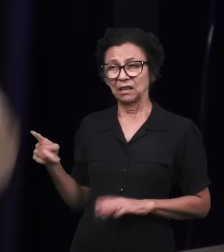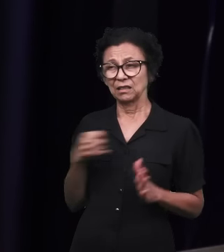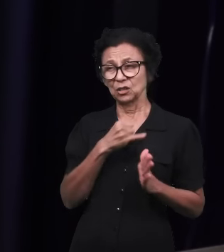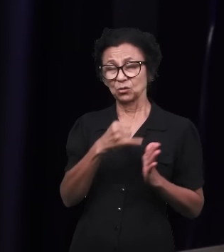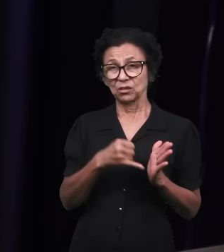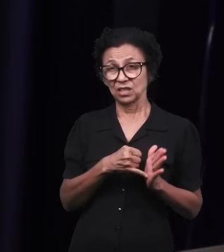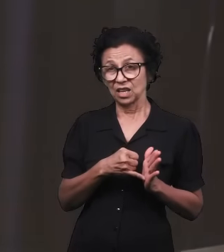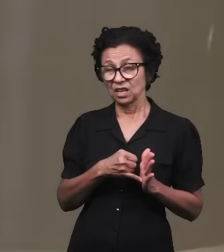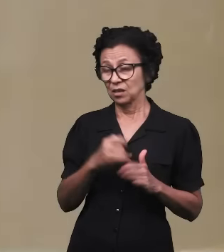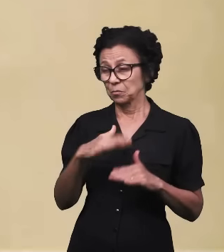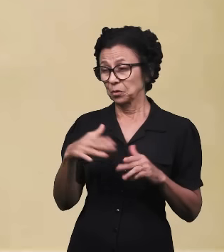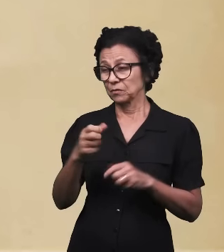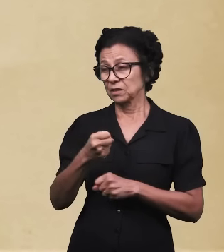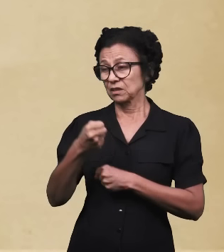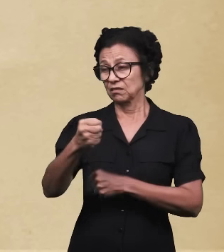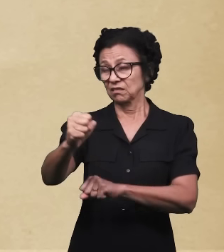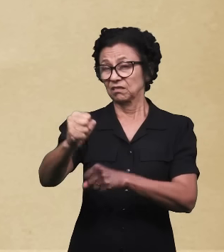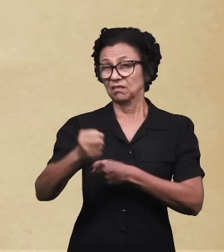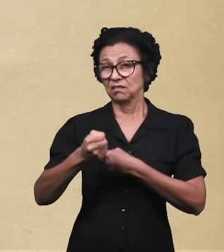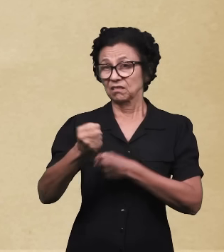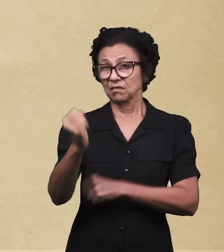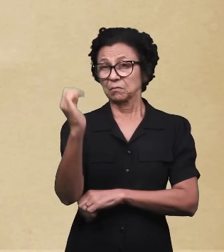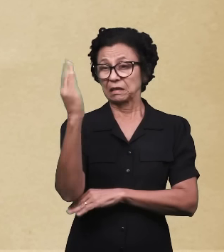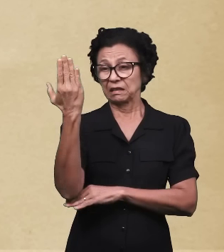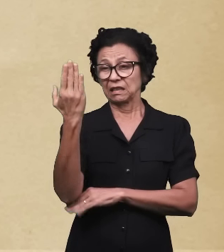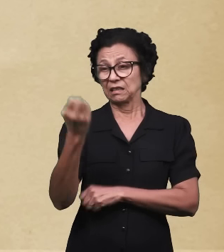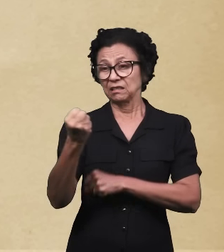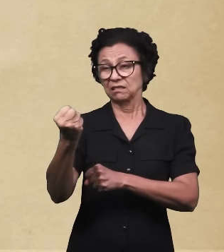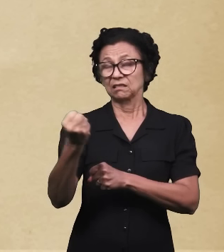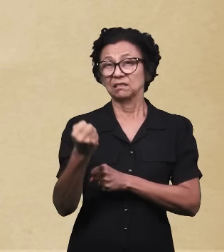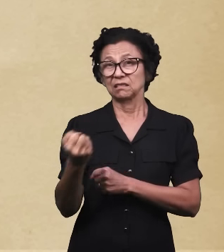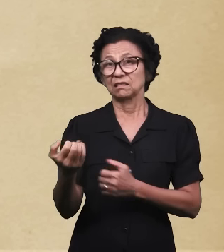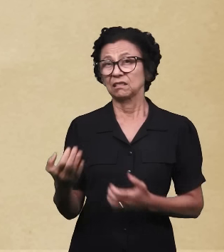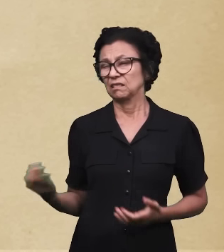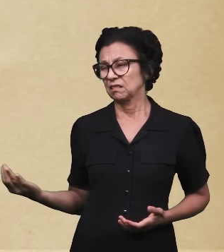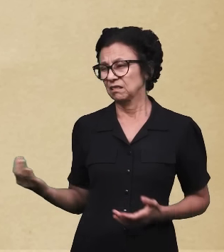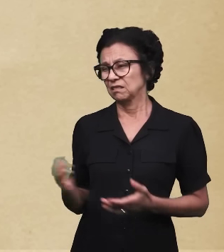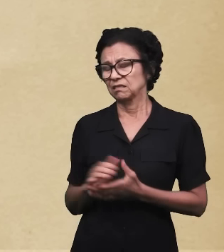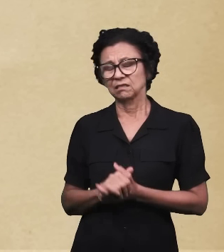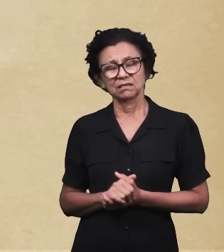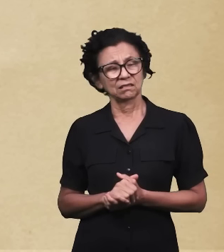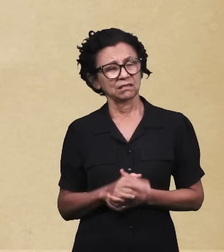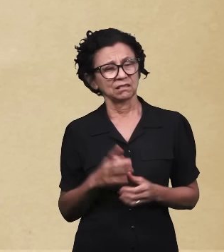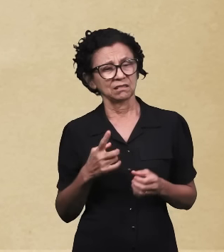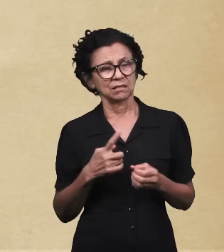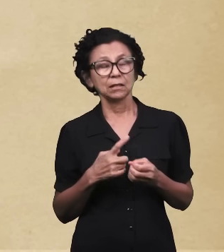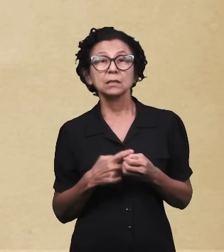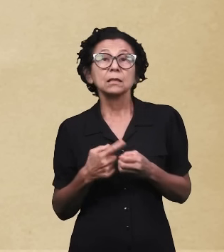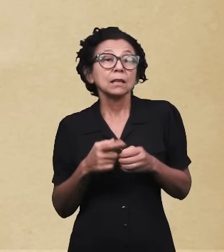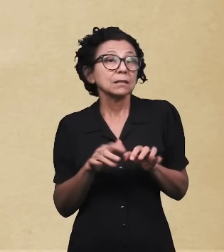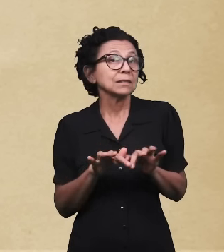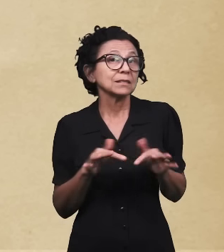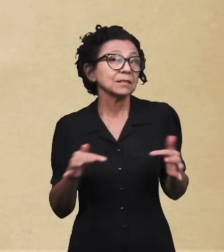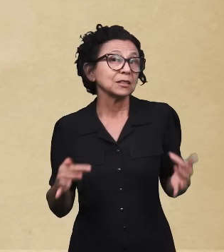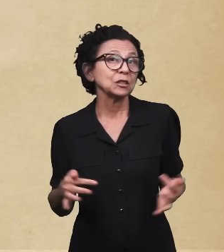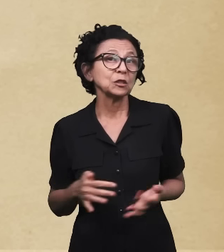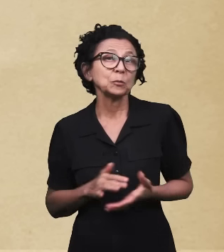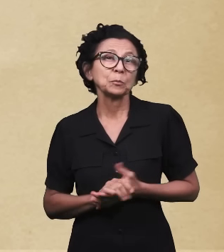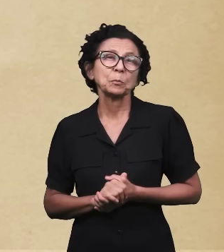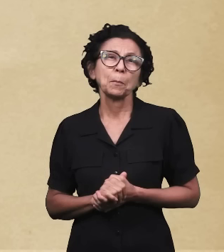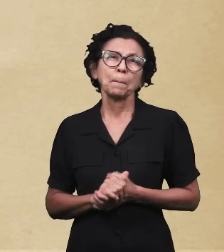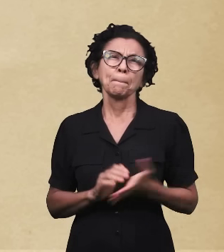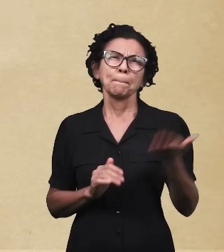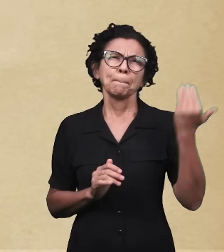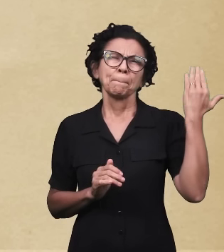está destacado ali, né? Era uma pequena cidade. Naquela época, Nazaré tinha aproximadamente